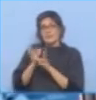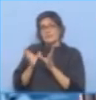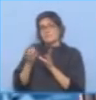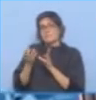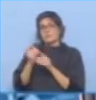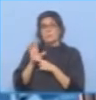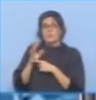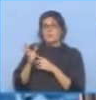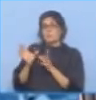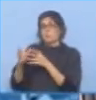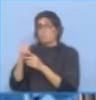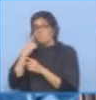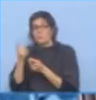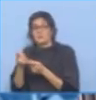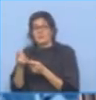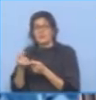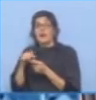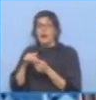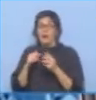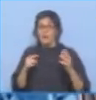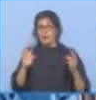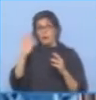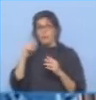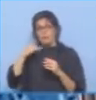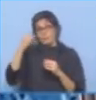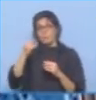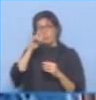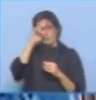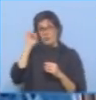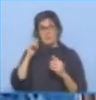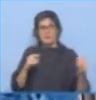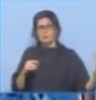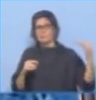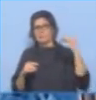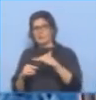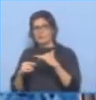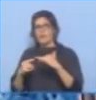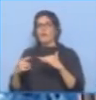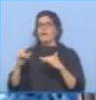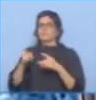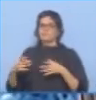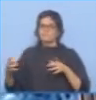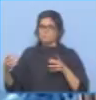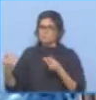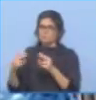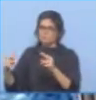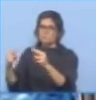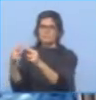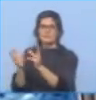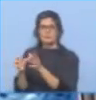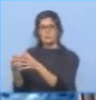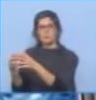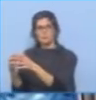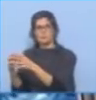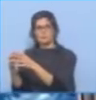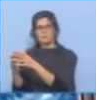paróquia e reuniam-se e pronto. E, portanto, esses frutos também ainda hoje da jornada. Claro que há sempre coisas que podem, num grupo de 2.300, se calhar